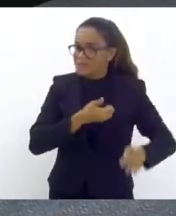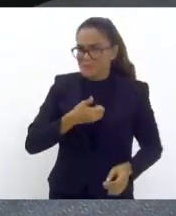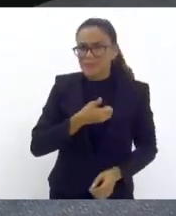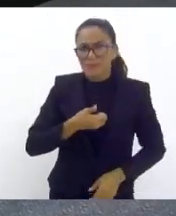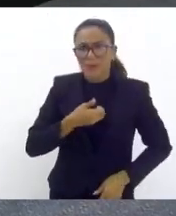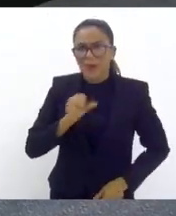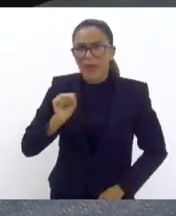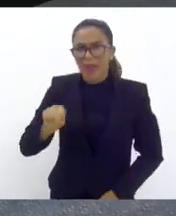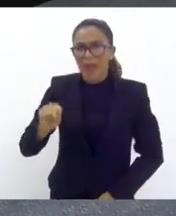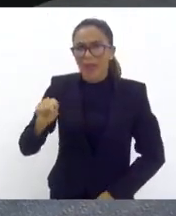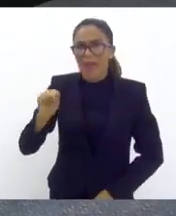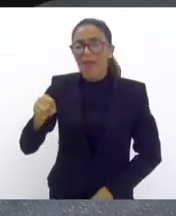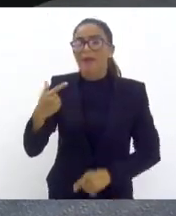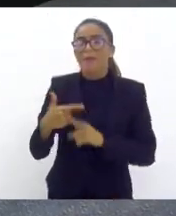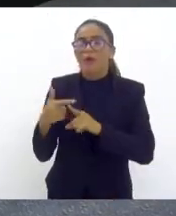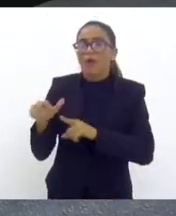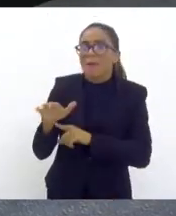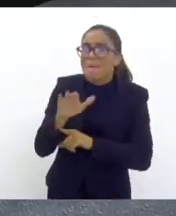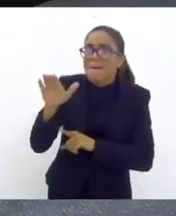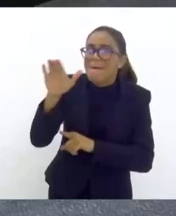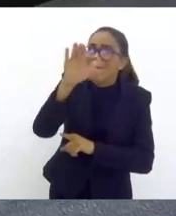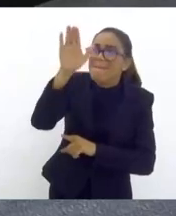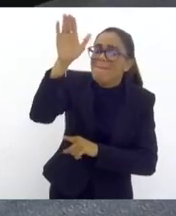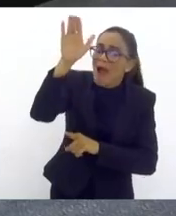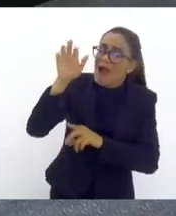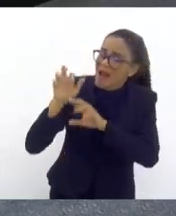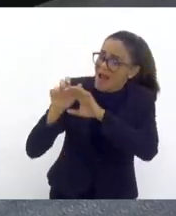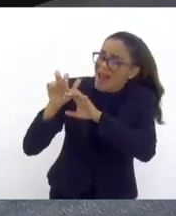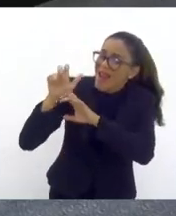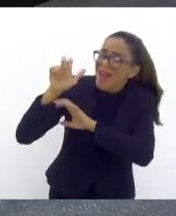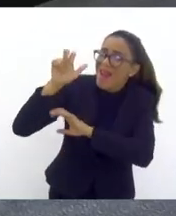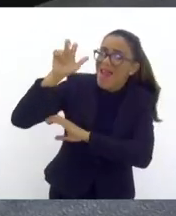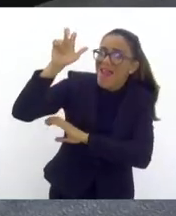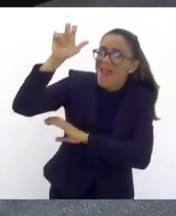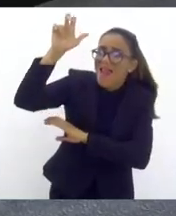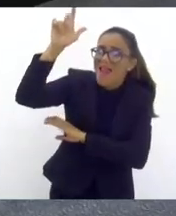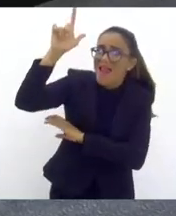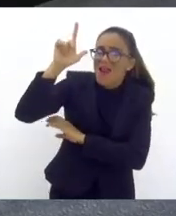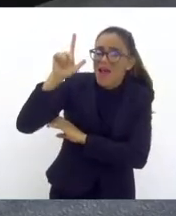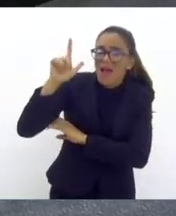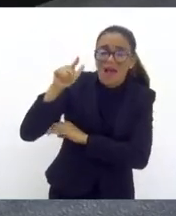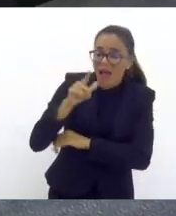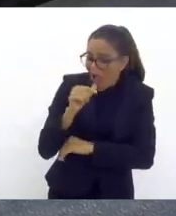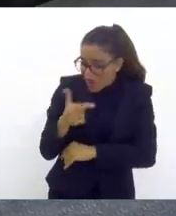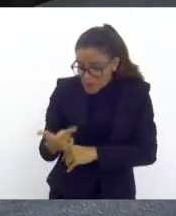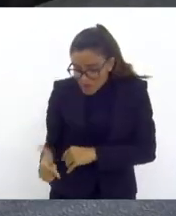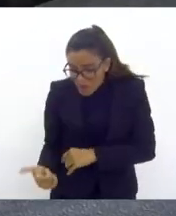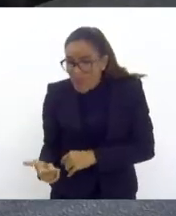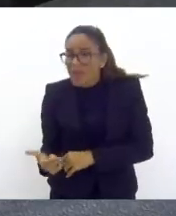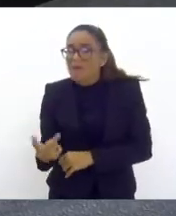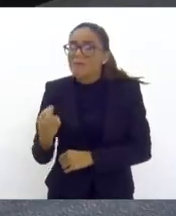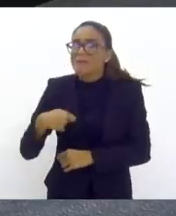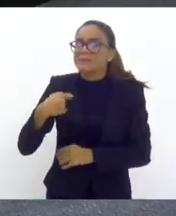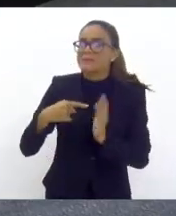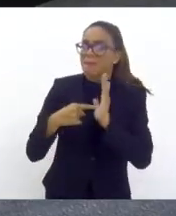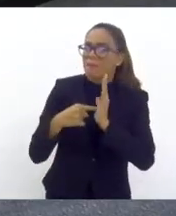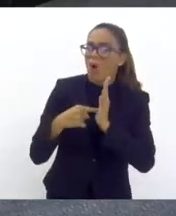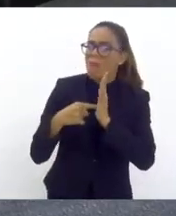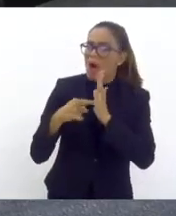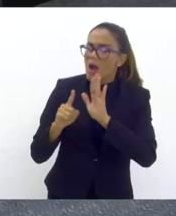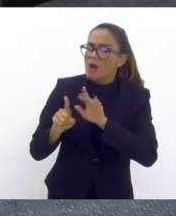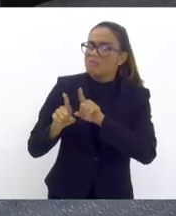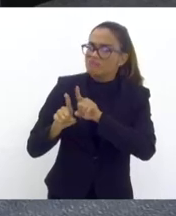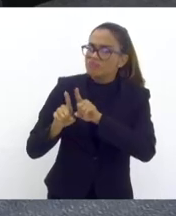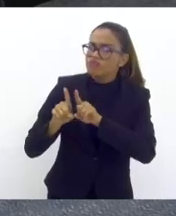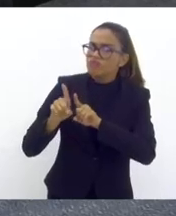no pé do morro para poder subir porque não tem água e eles respondem não fazendo levantamento estudo e